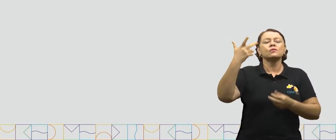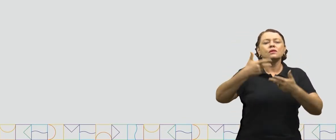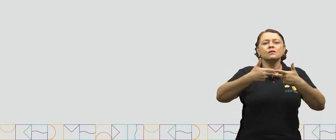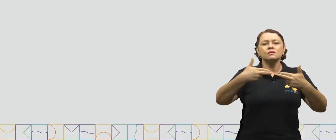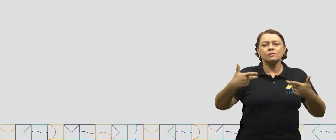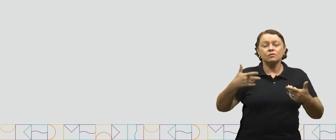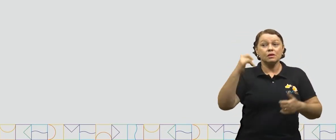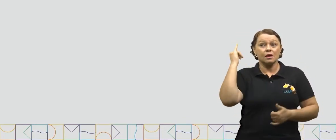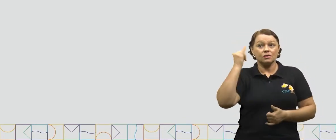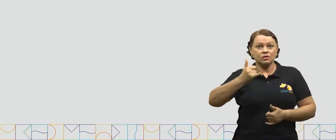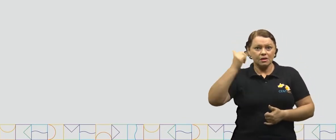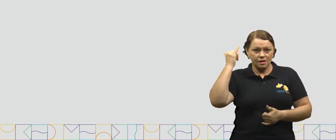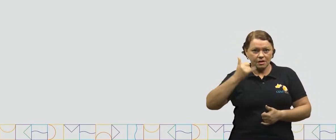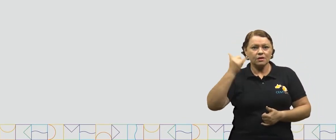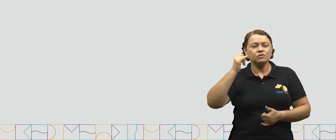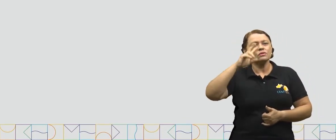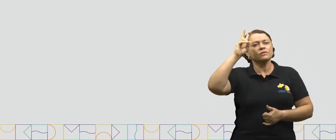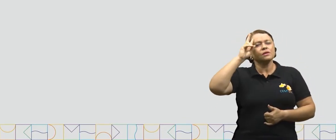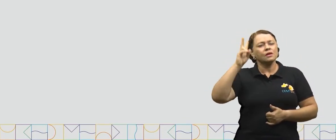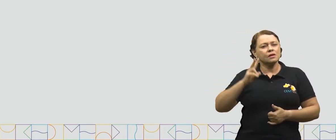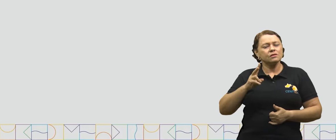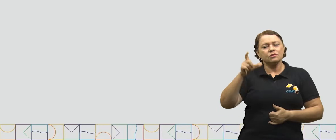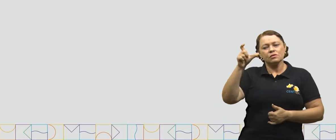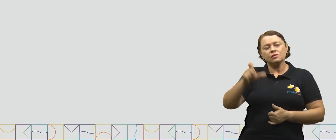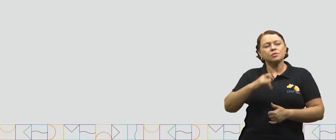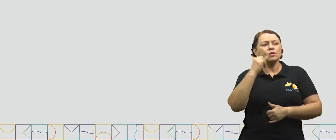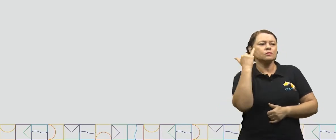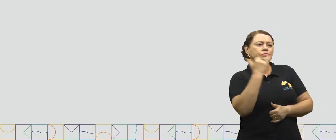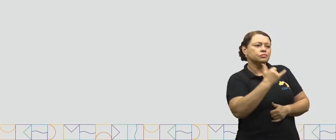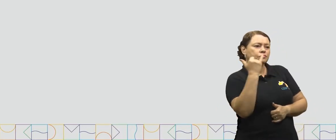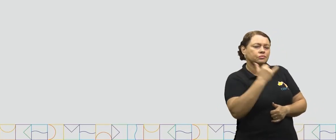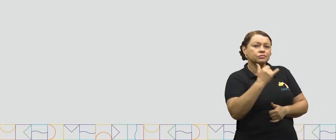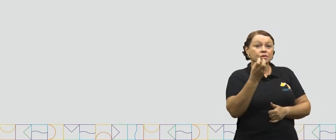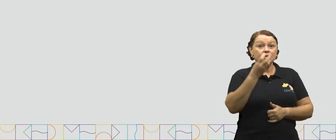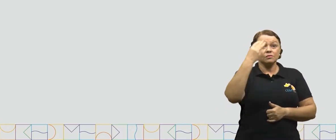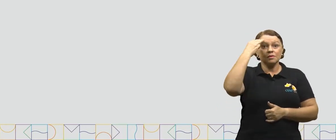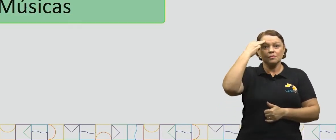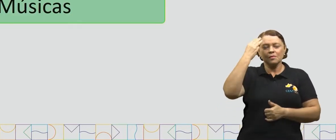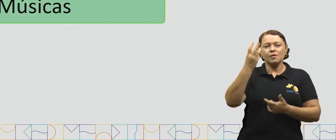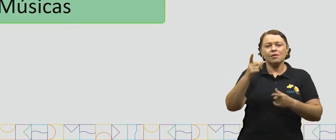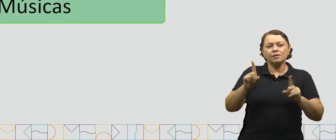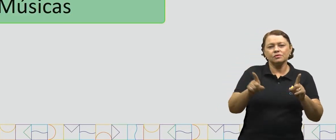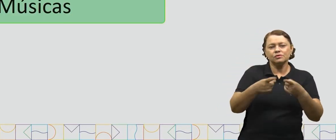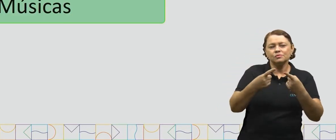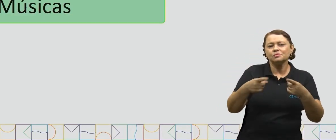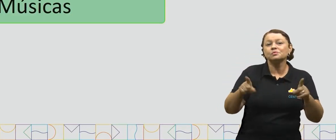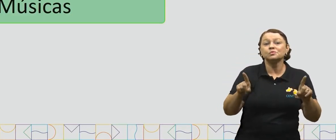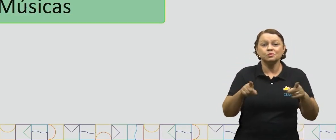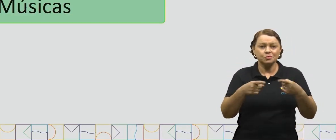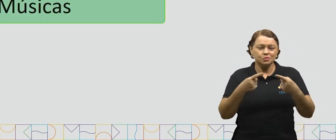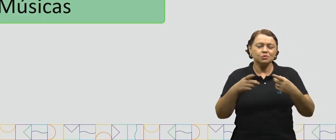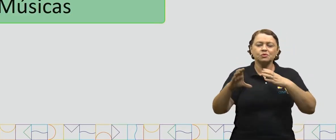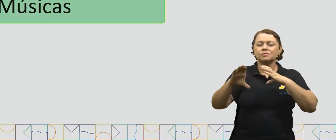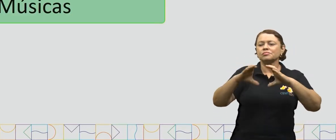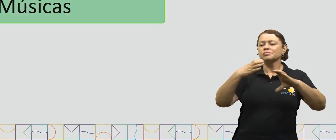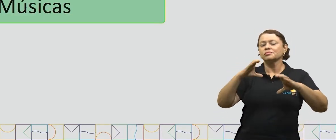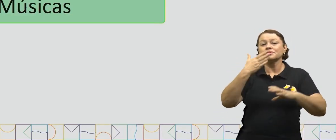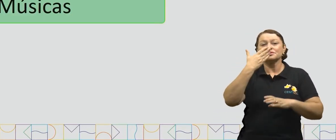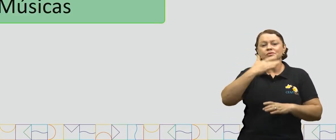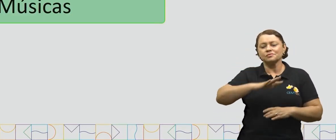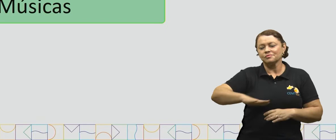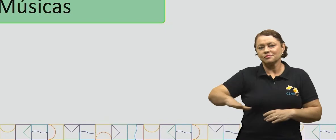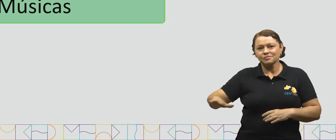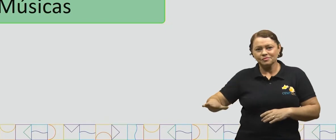aconteceu. As narrativas, que são as histórias contadas. As memórias musicais, as músicas, canções